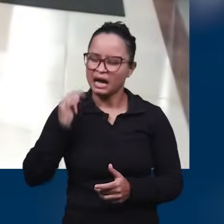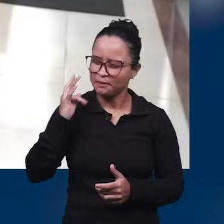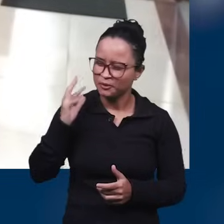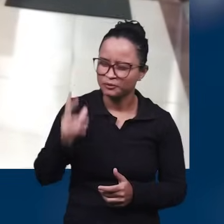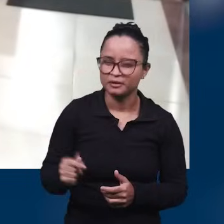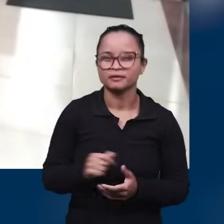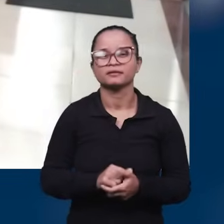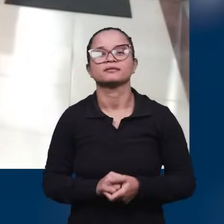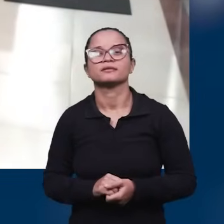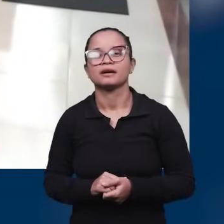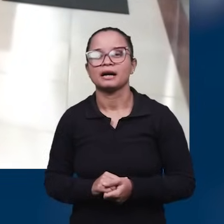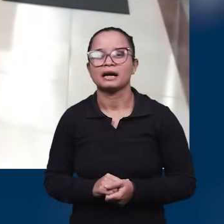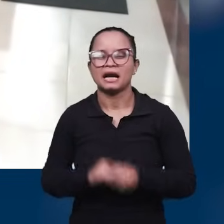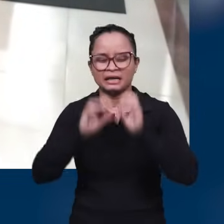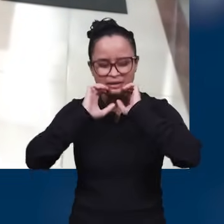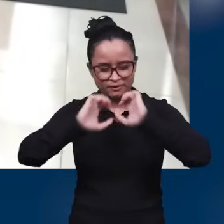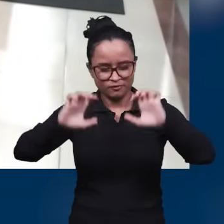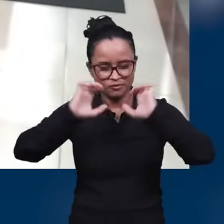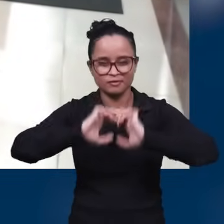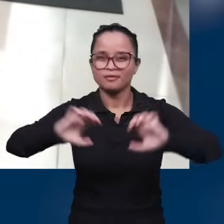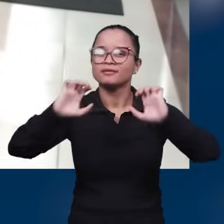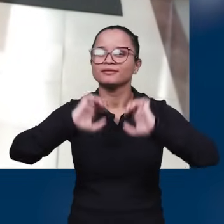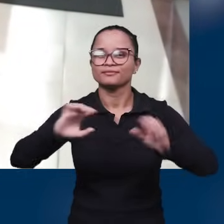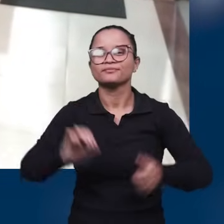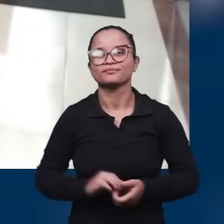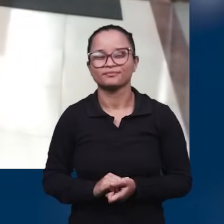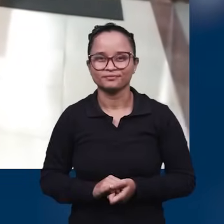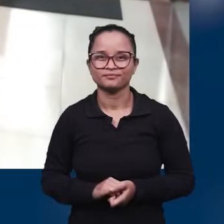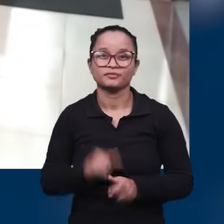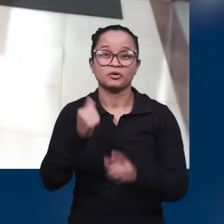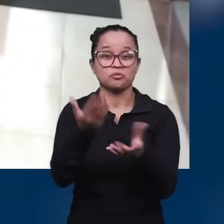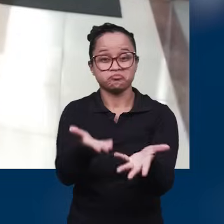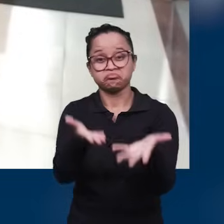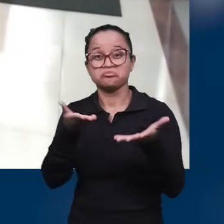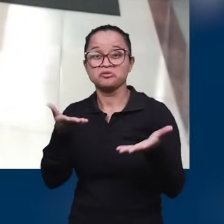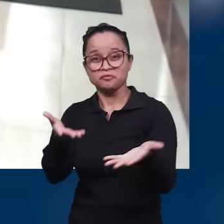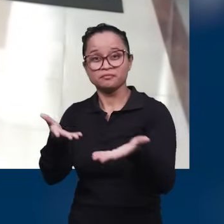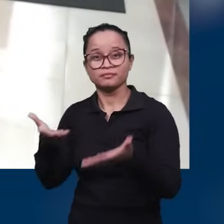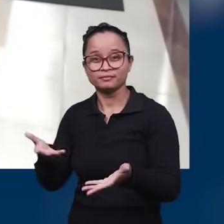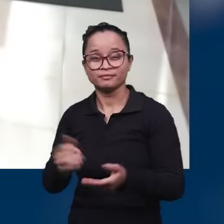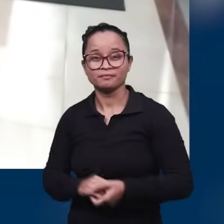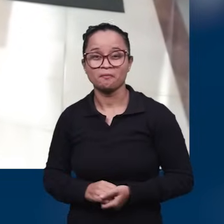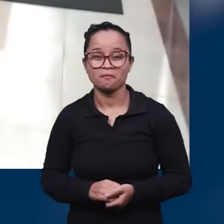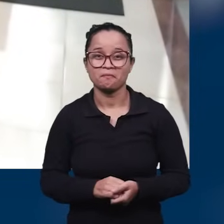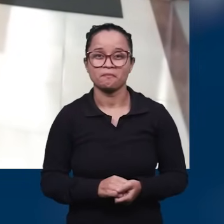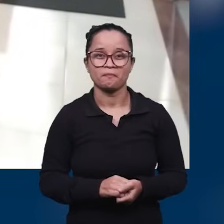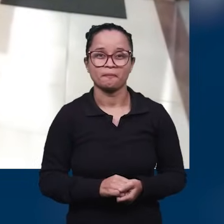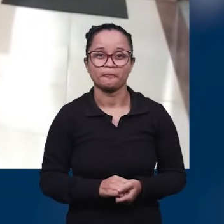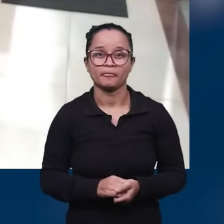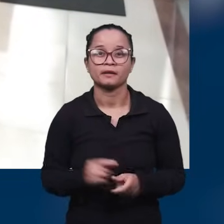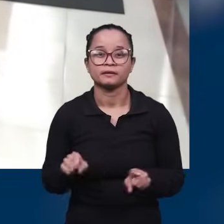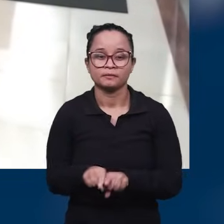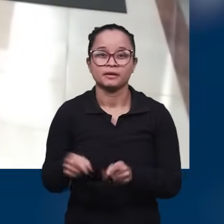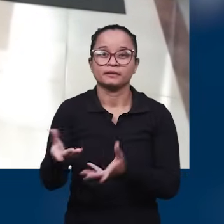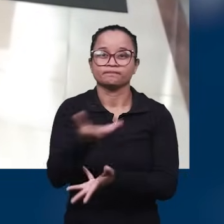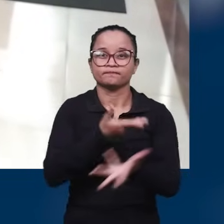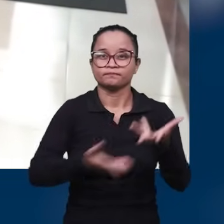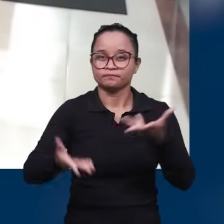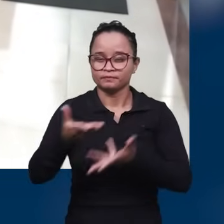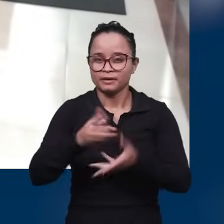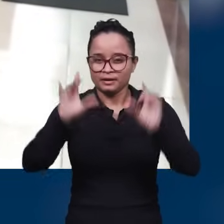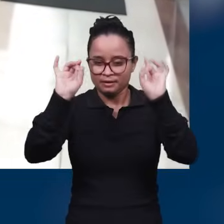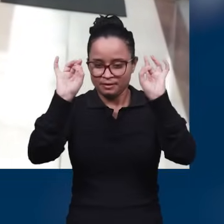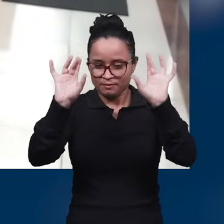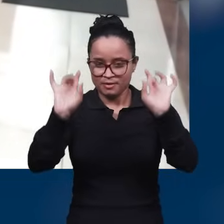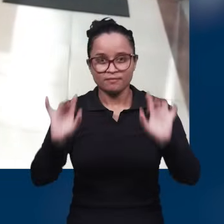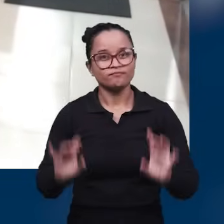convites e a participação especial no seminário. E elas falaram o